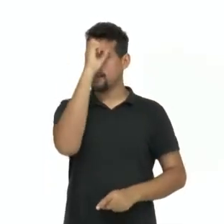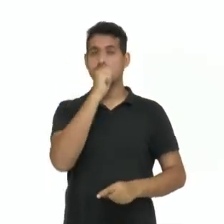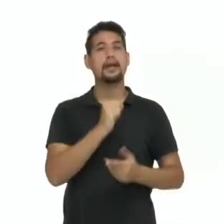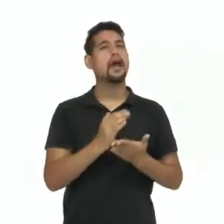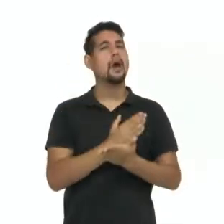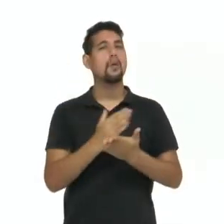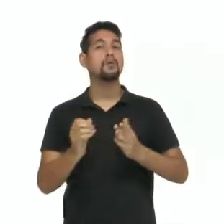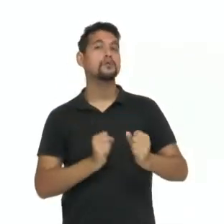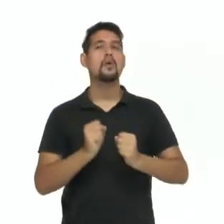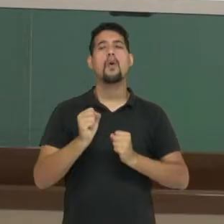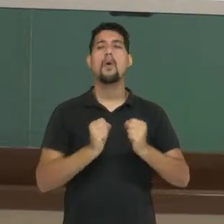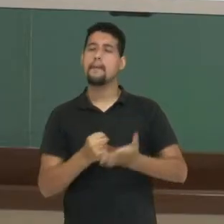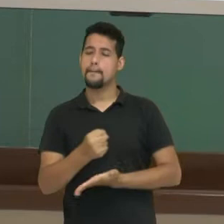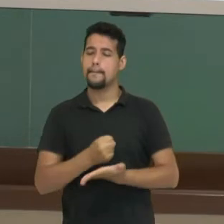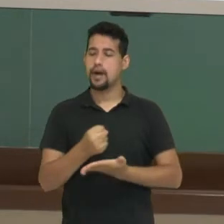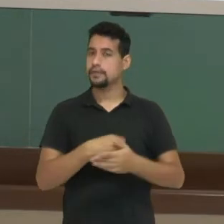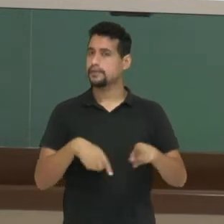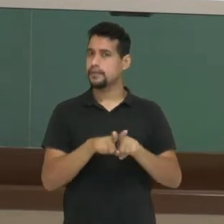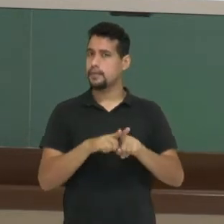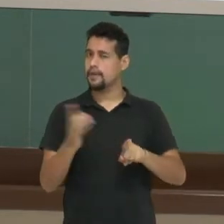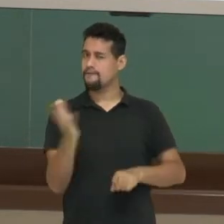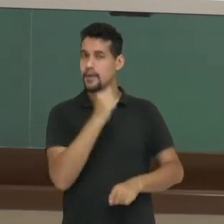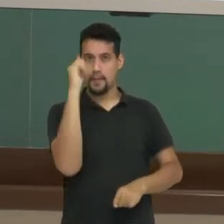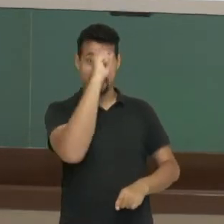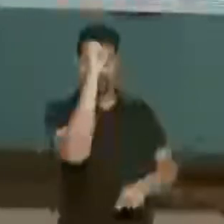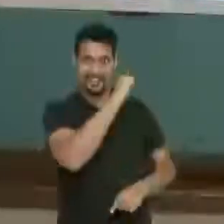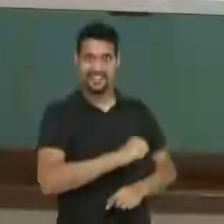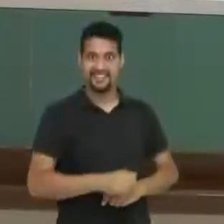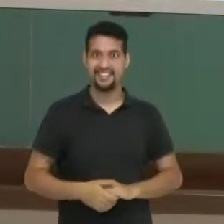básicos do Jiu-Jitsu. Vamos nessa?